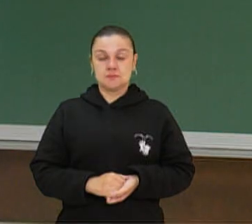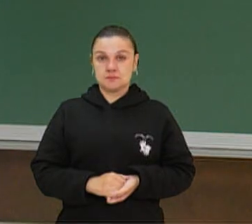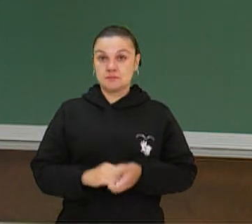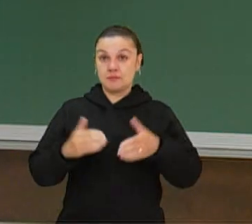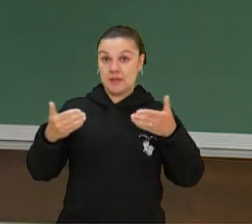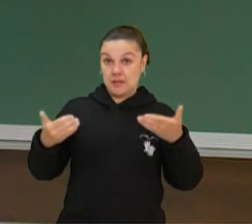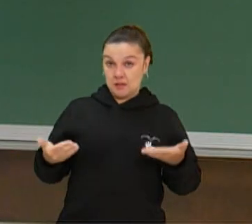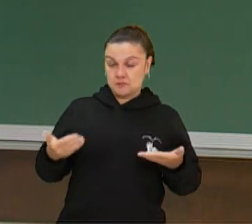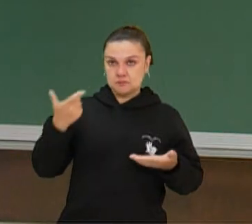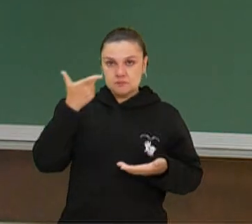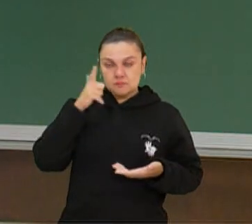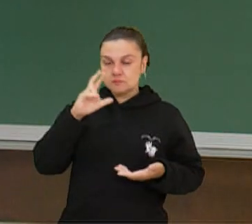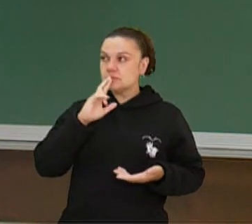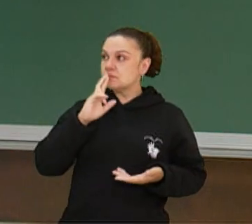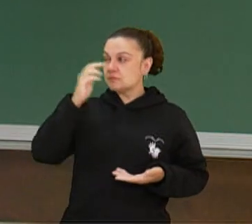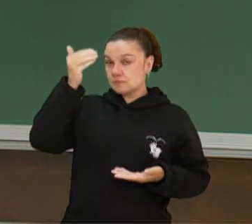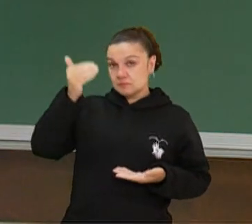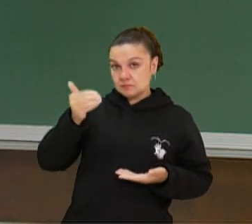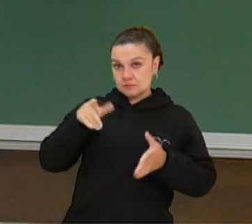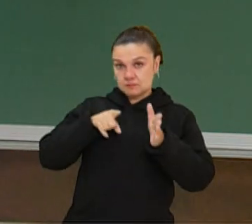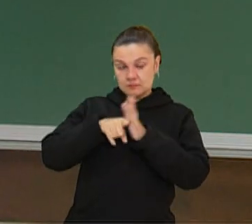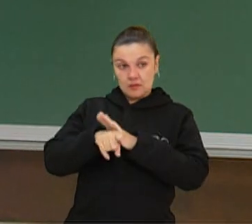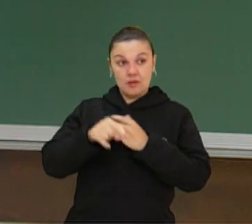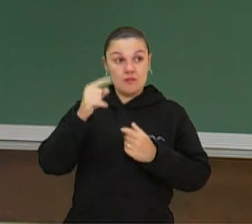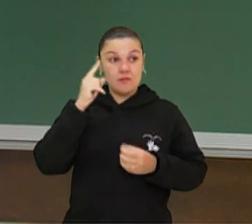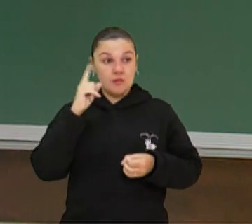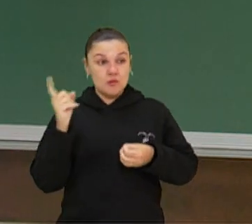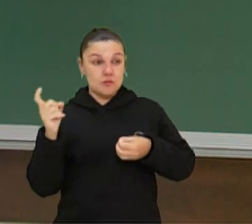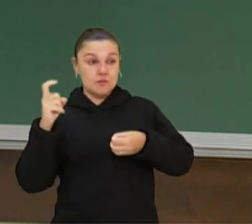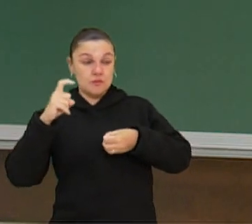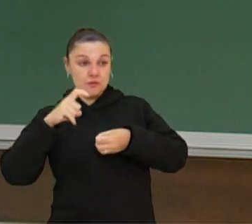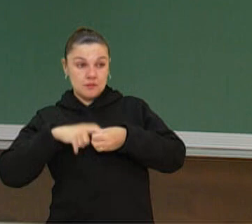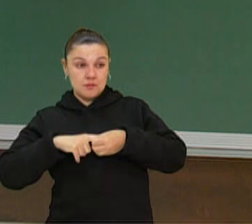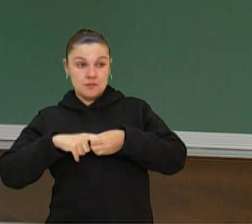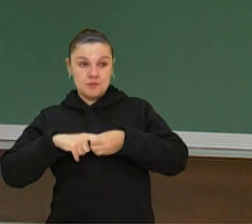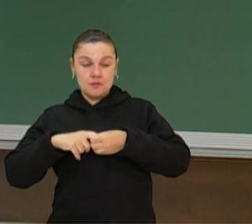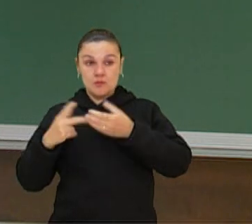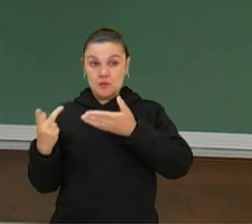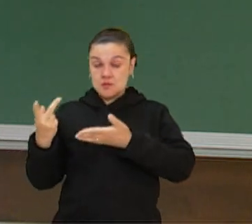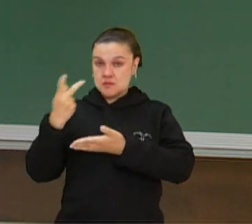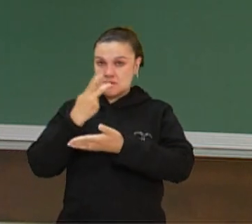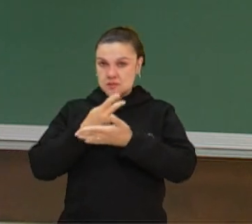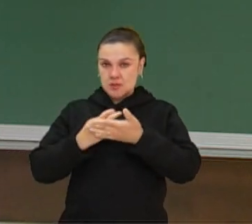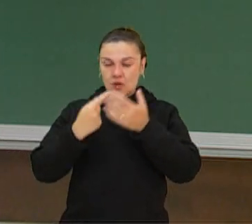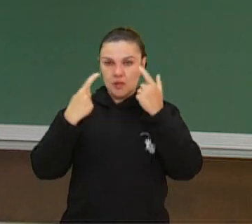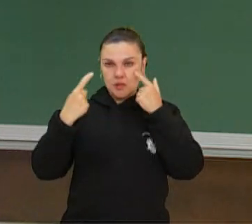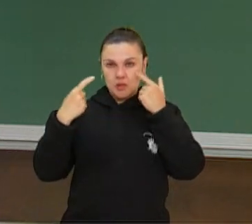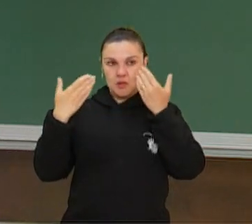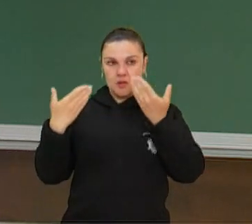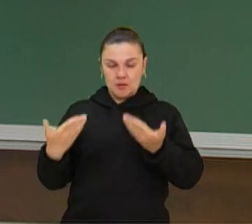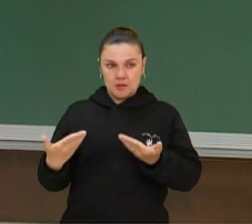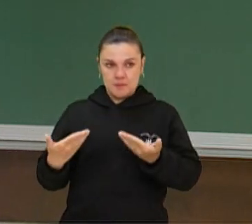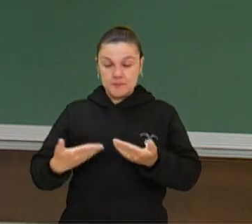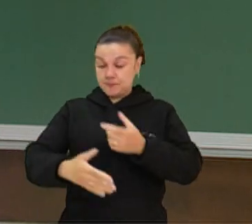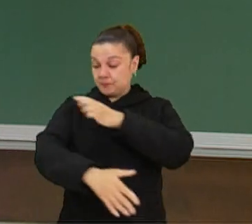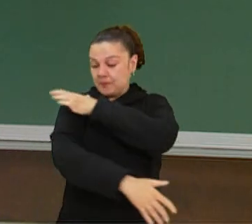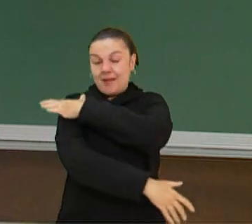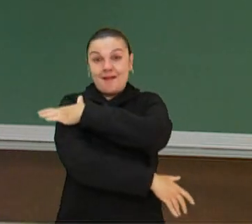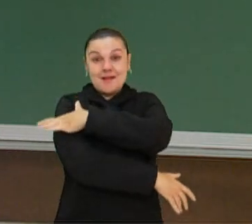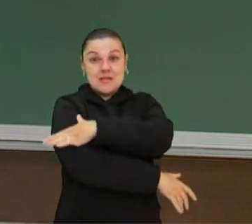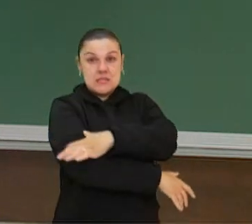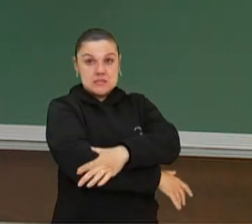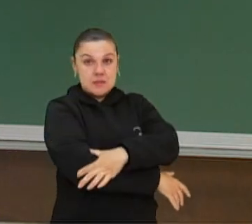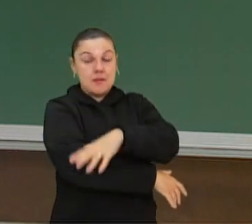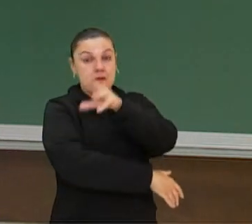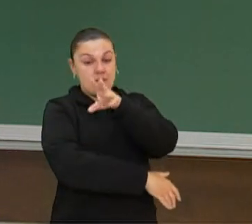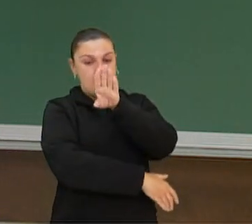Então, galerinha, conseguiram responder ao nosso exercício? Só vamos retomar aqui o nosso desenho, que a gente está falando aqui do tríceps, que fica aqui